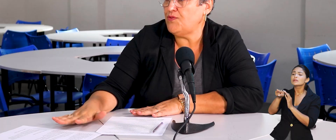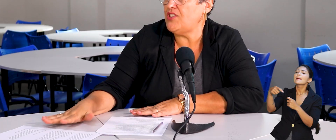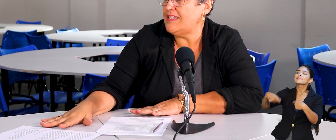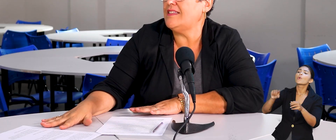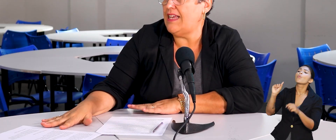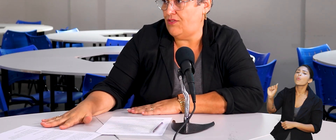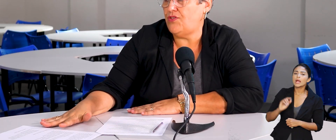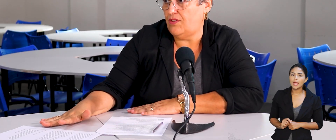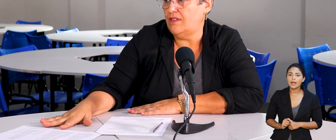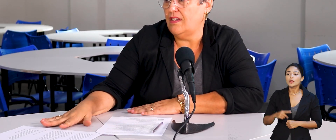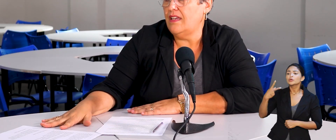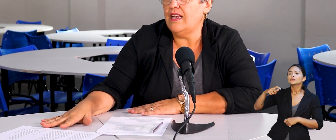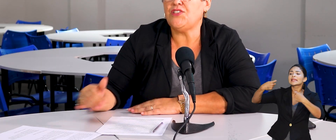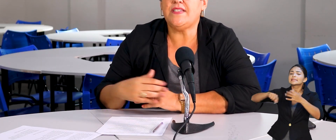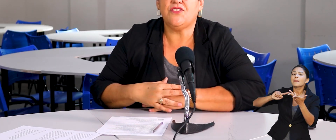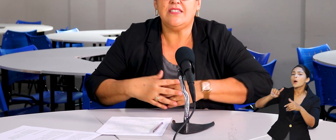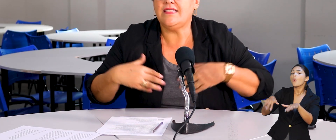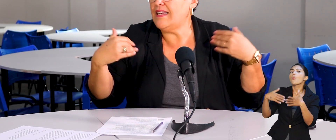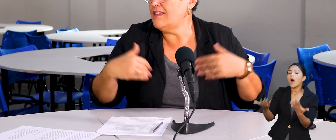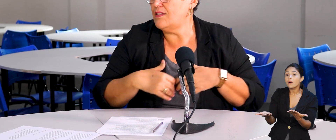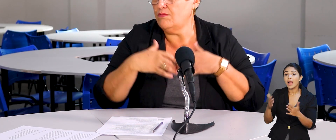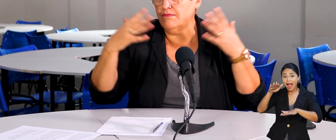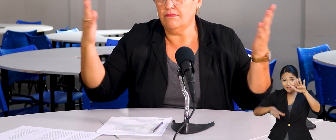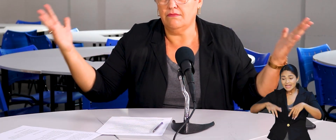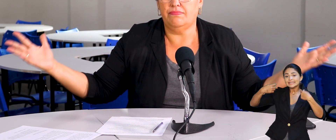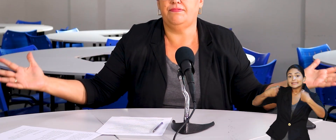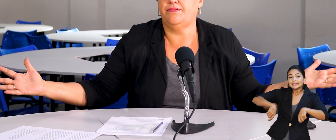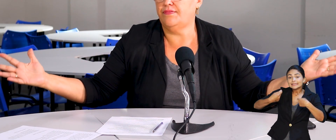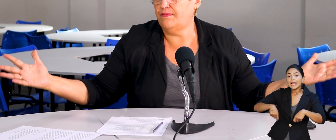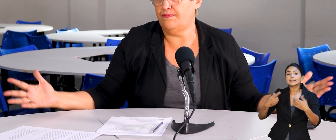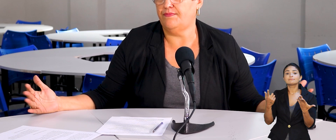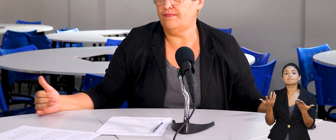Quais são as suas necessidades? Okay. Às vezes as necessidades são